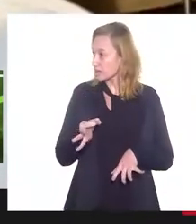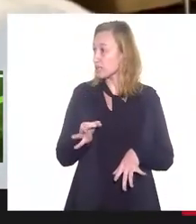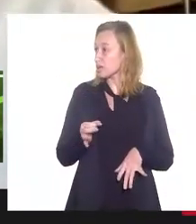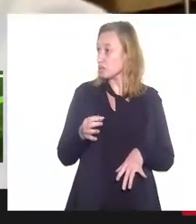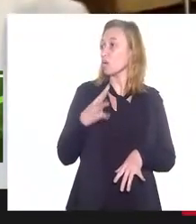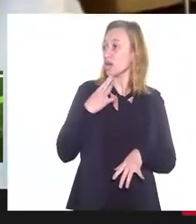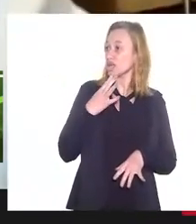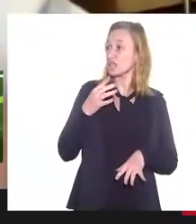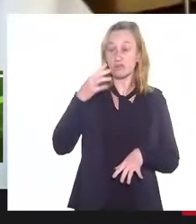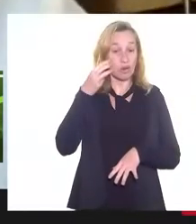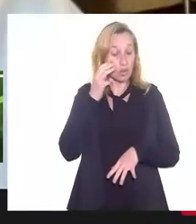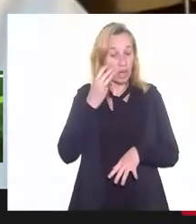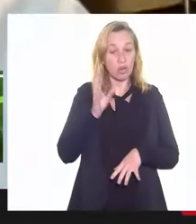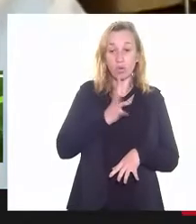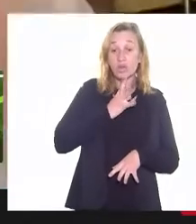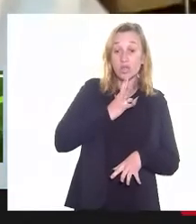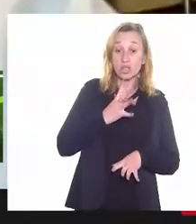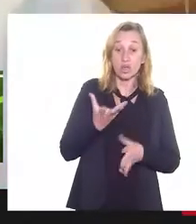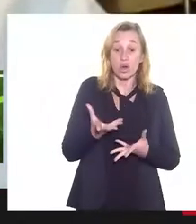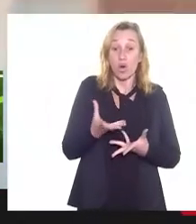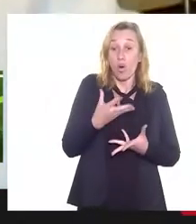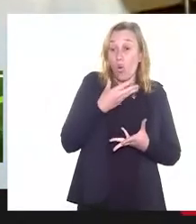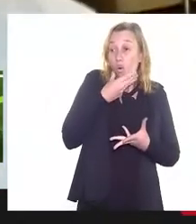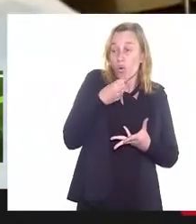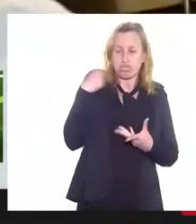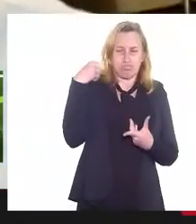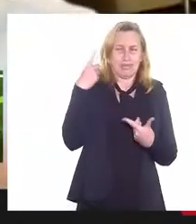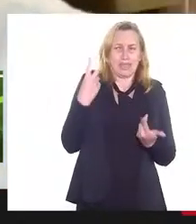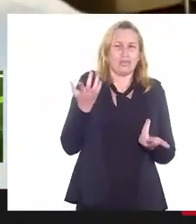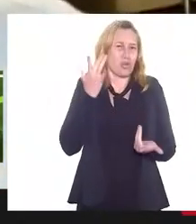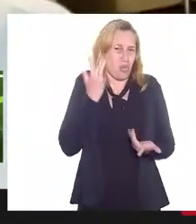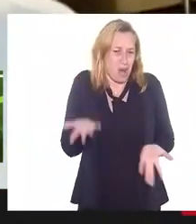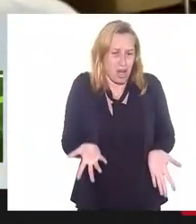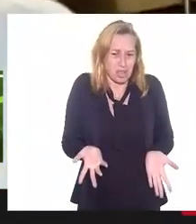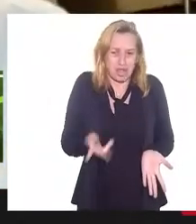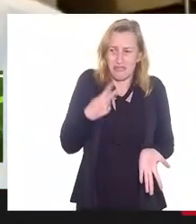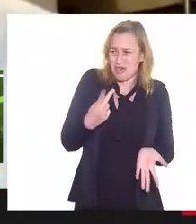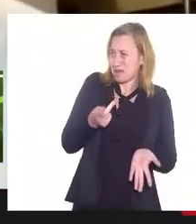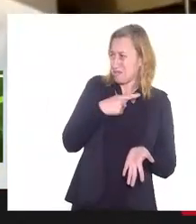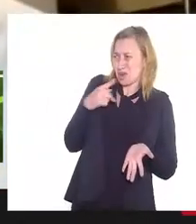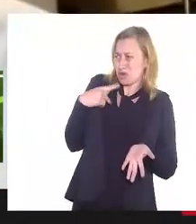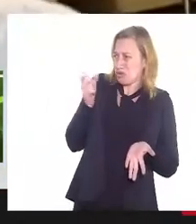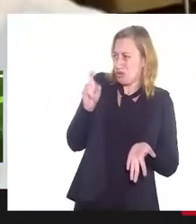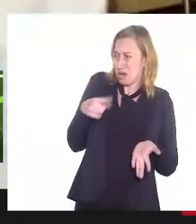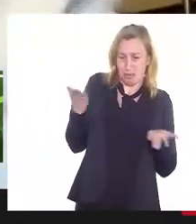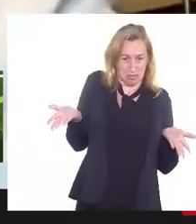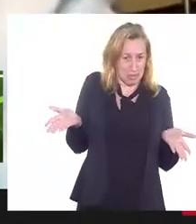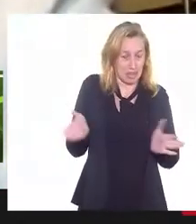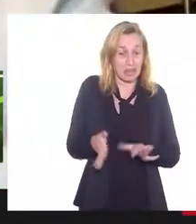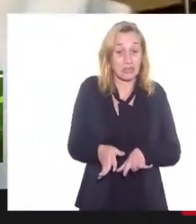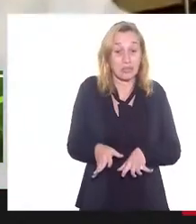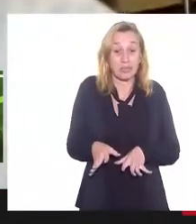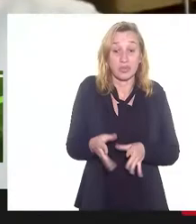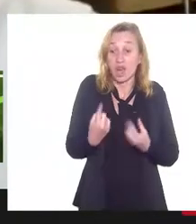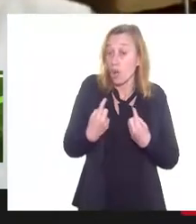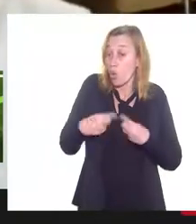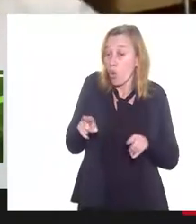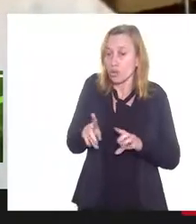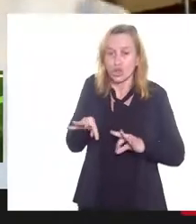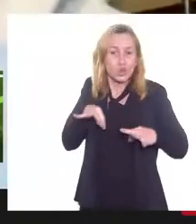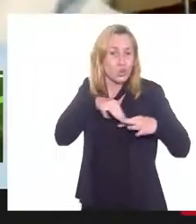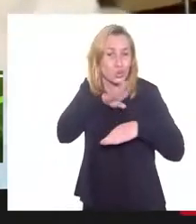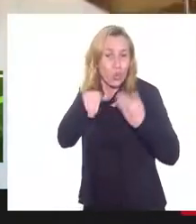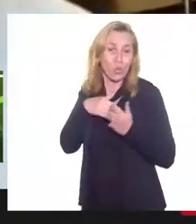Valdec conhece. É um sujeito meio maluco, sei lá, que se auto-intitula pastor, e ataca Deus e todo